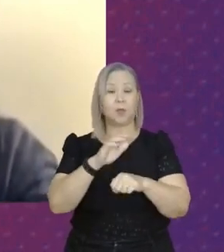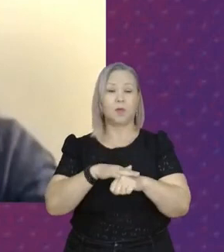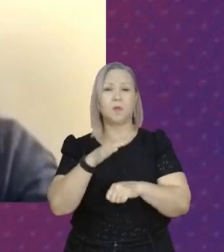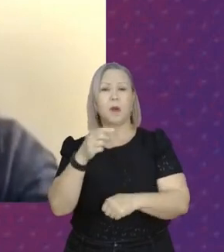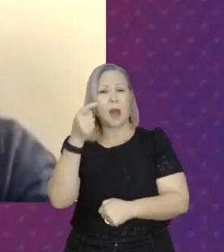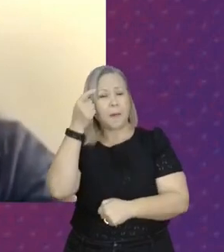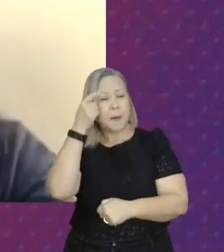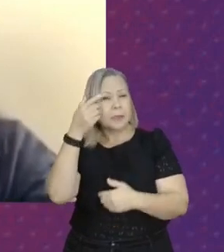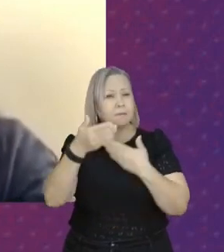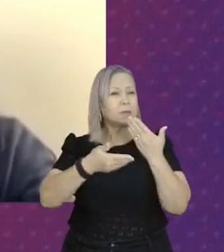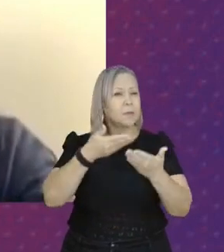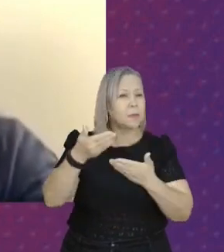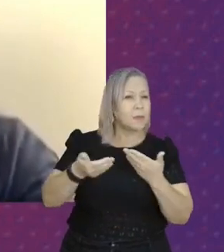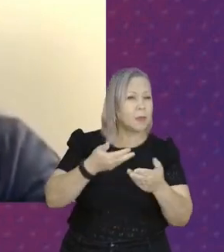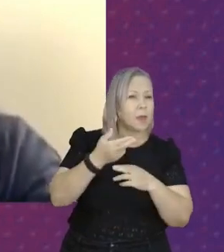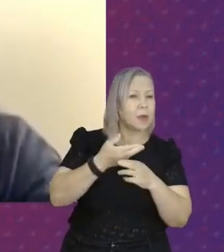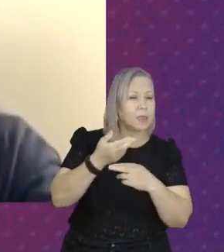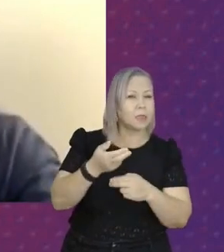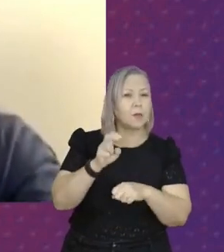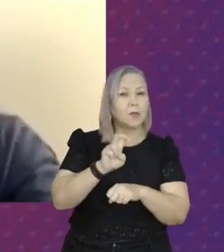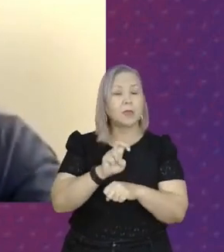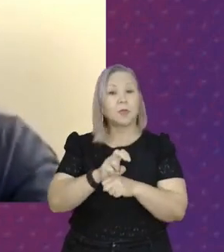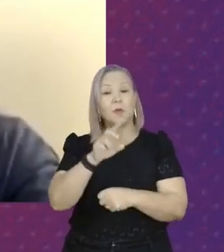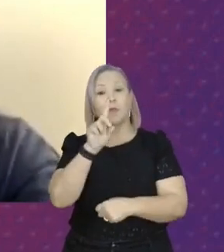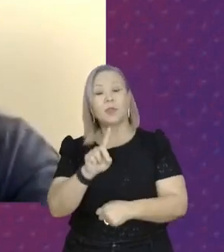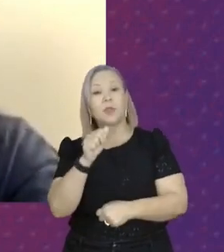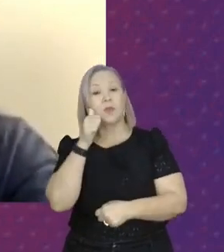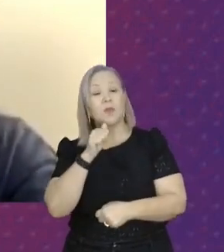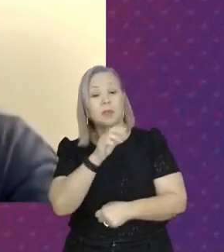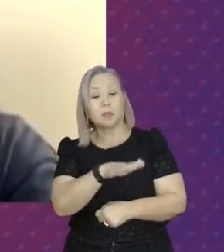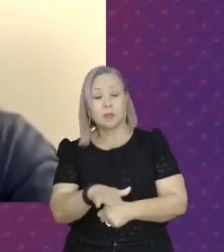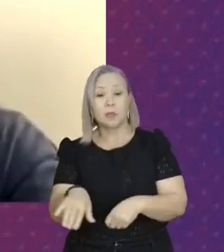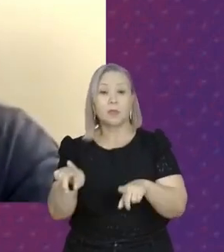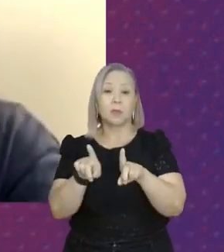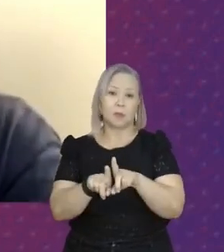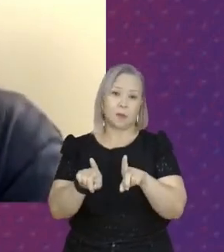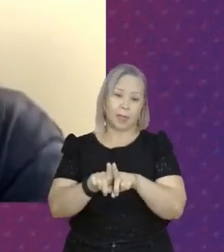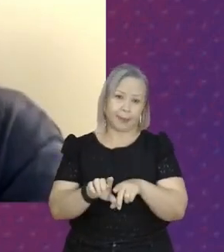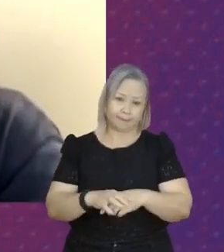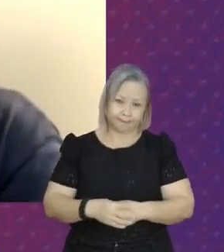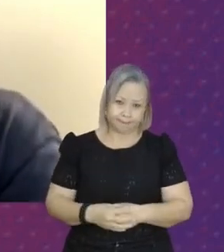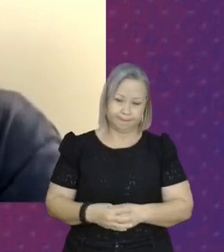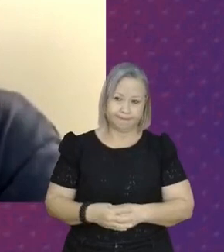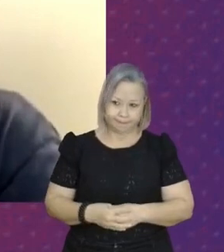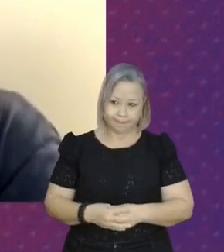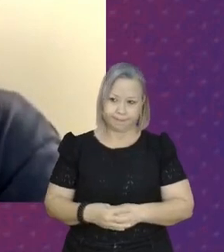nessa relação da creche como um direito das mulheres e das crianças também ao mesmo tempo.